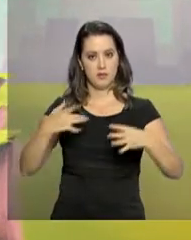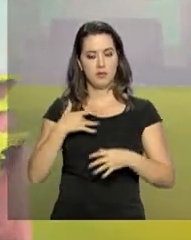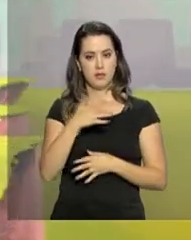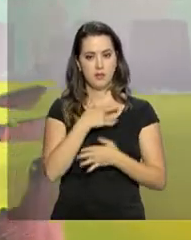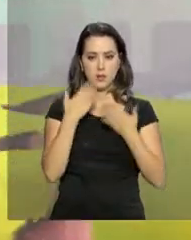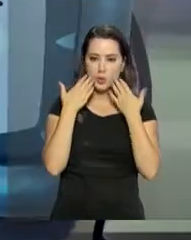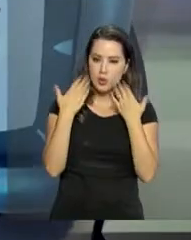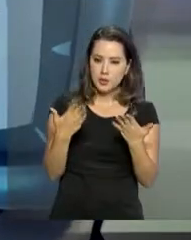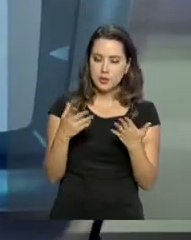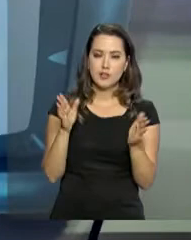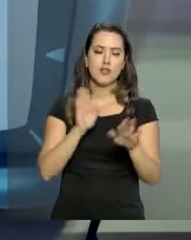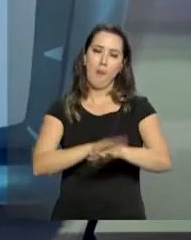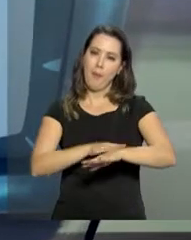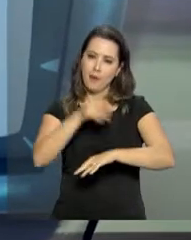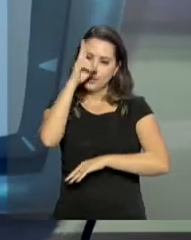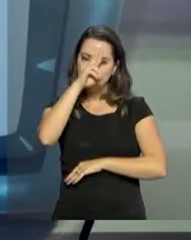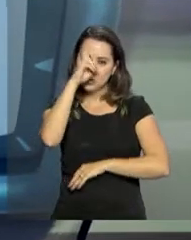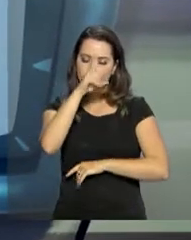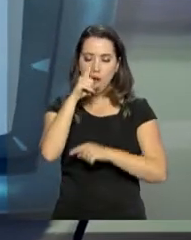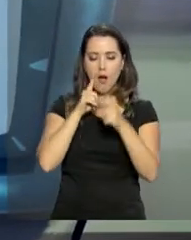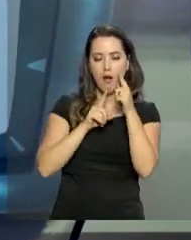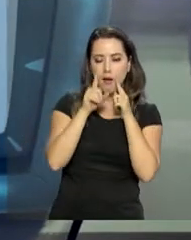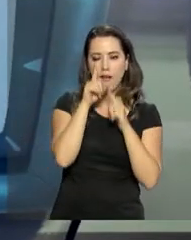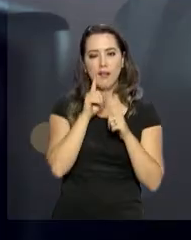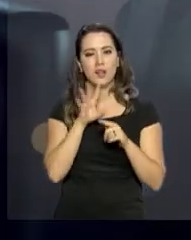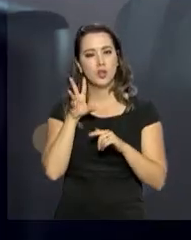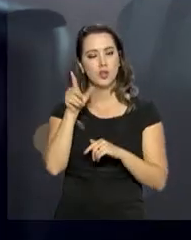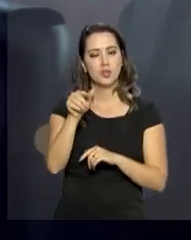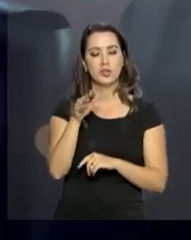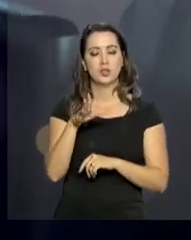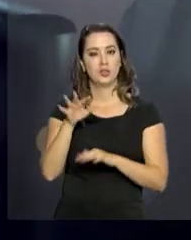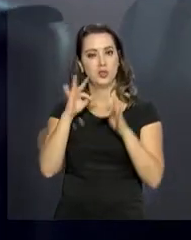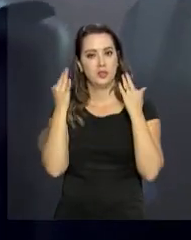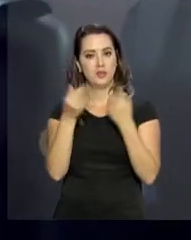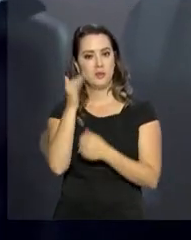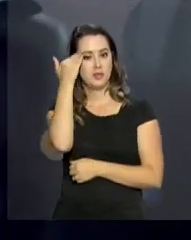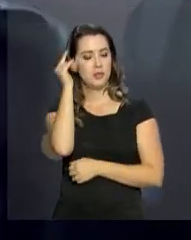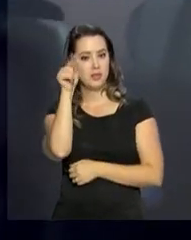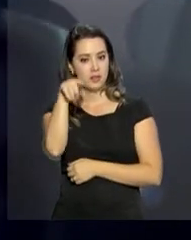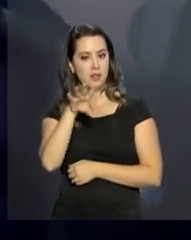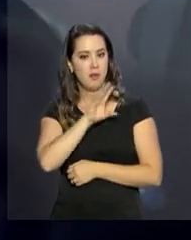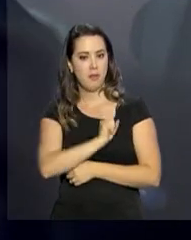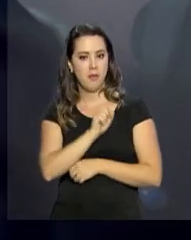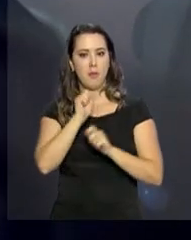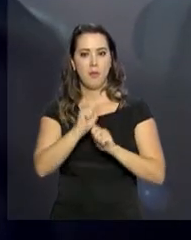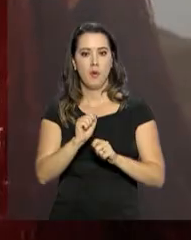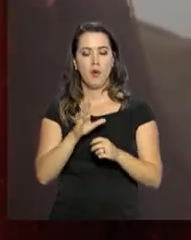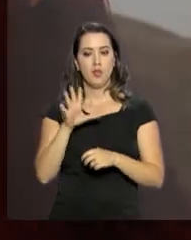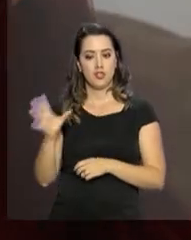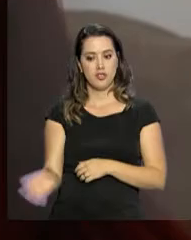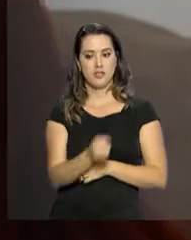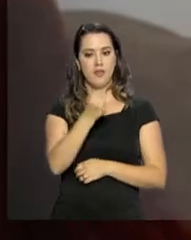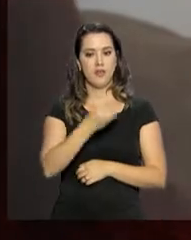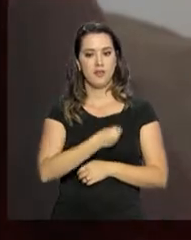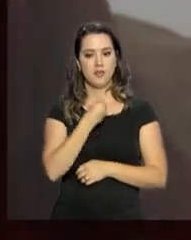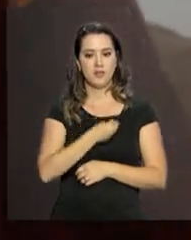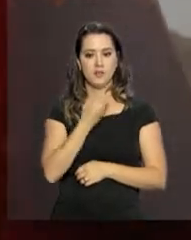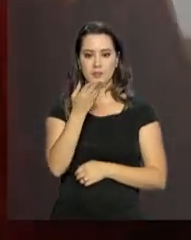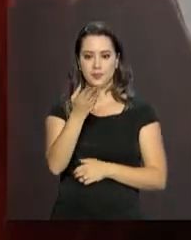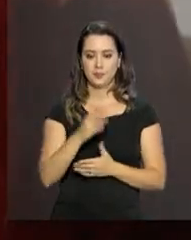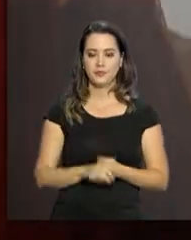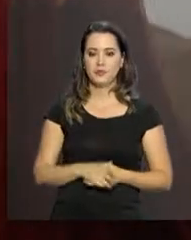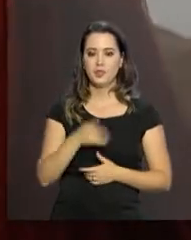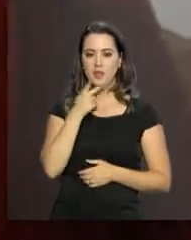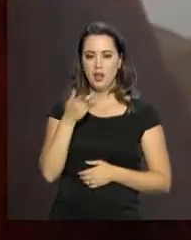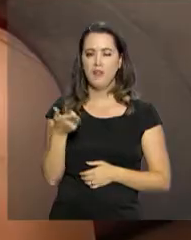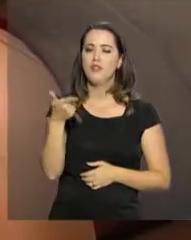de Lembrar, um filme para emocionar e toda a família entender que quem você ama pode salvar vidas. E a Gabriela